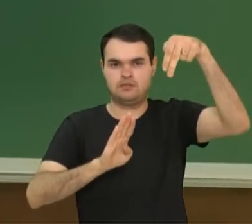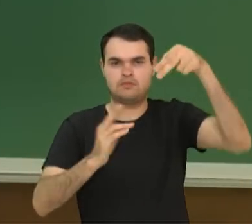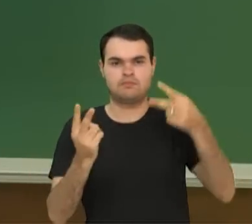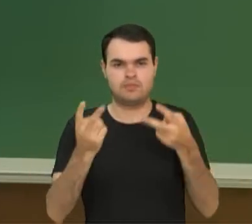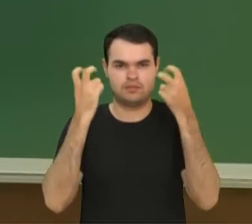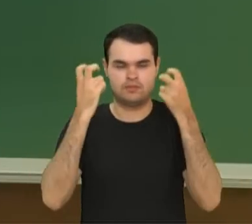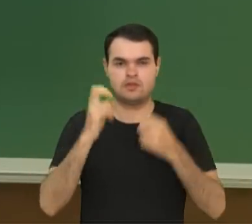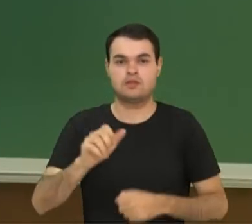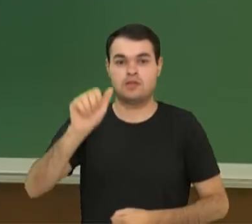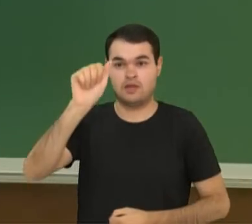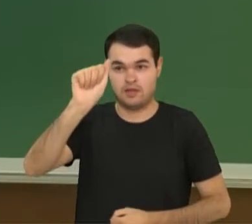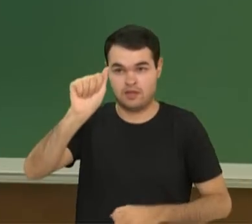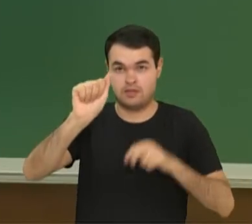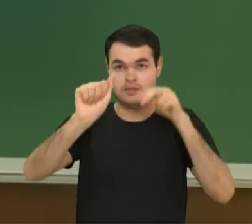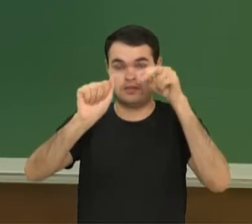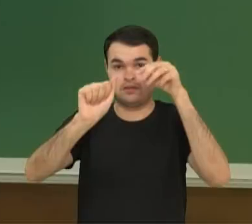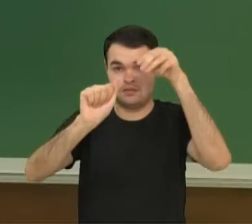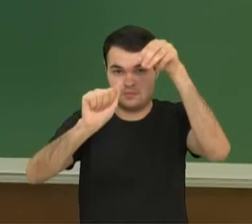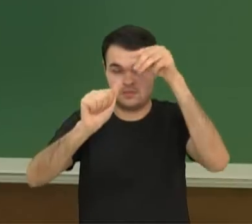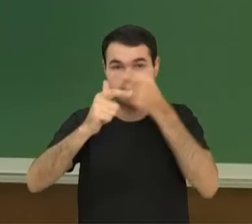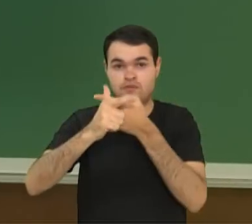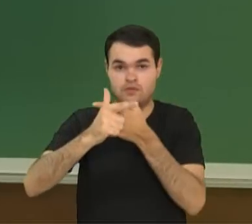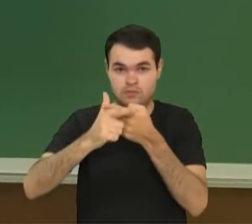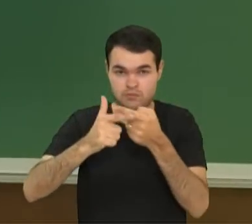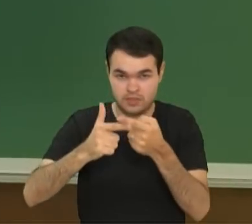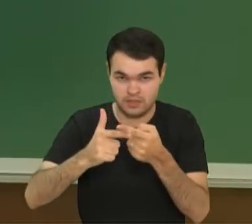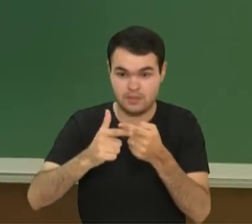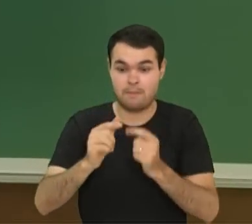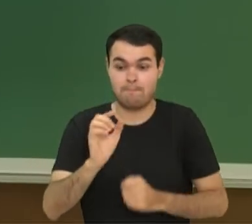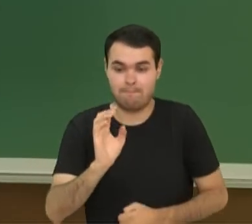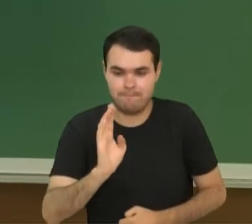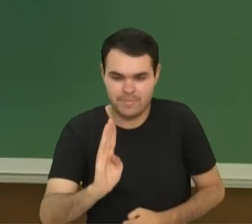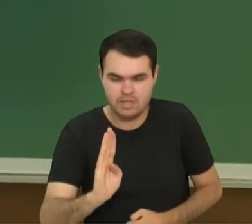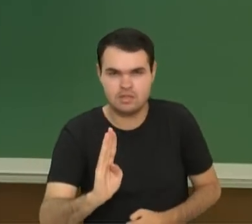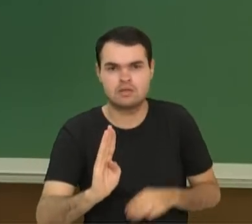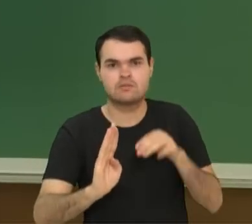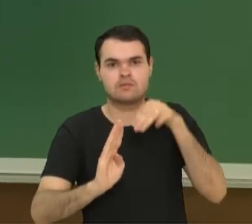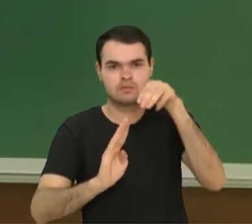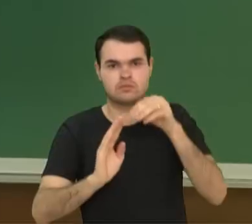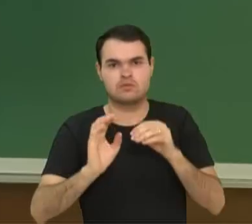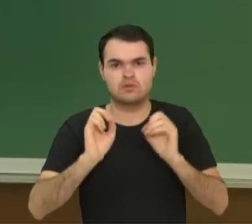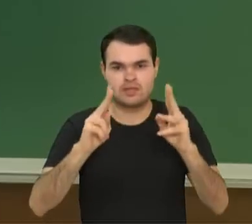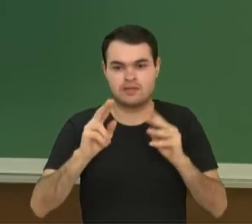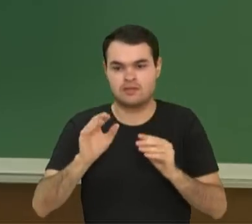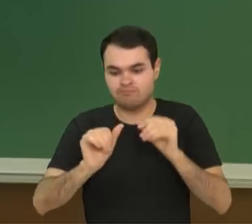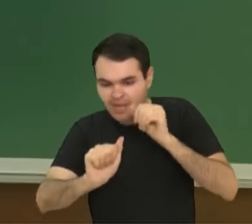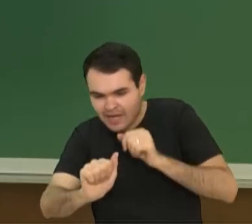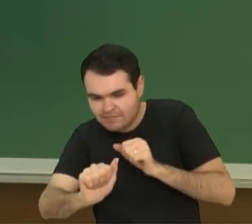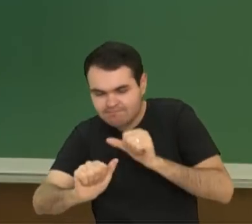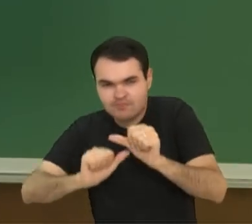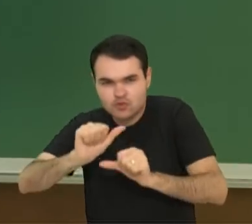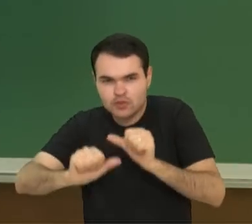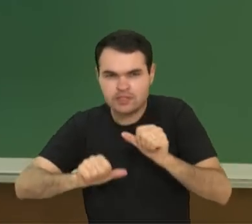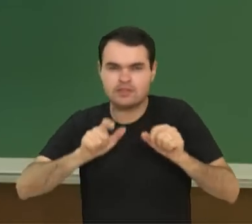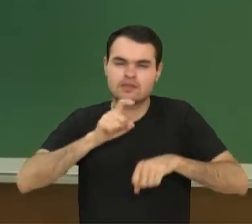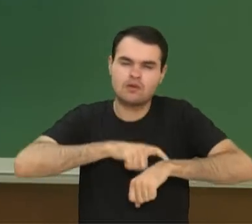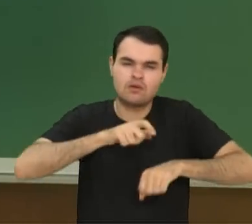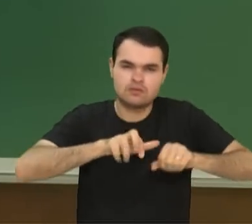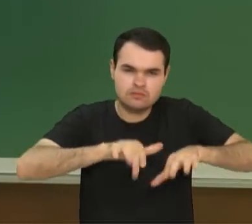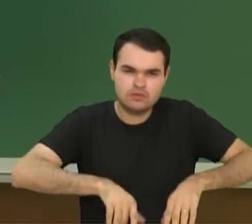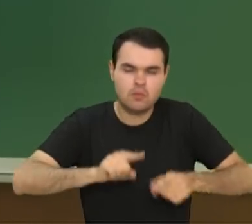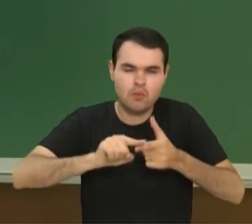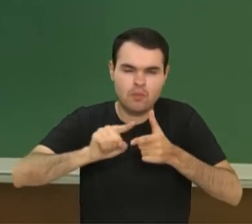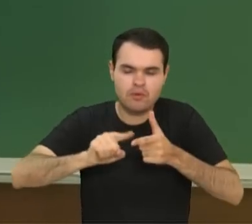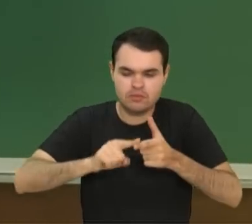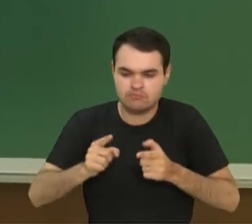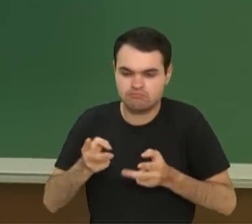ó. A elevado a M dividido pelo B elevado a N. Estava A aqui. Na hora de digitar, aconteceu um probleminha, a